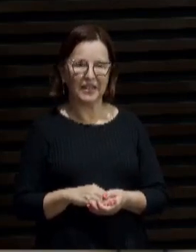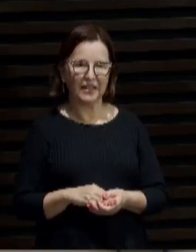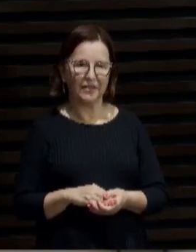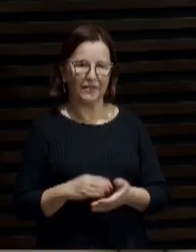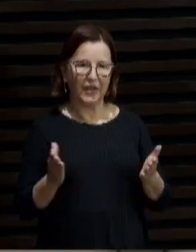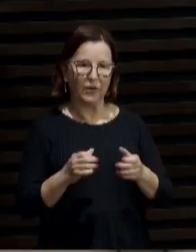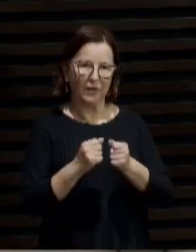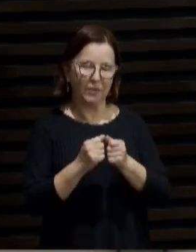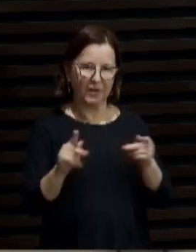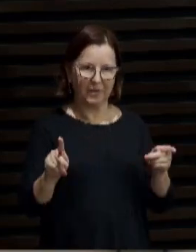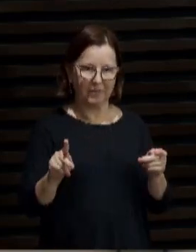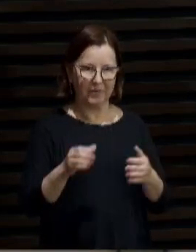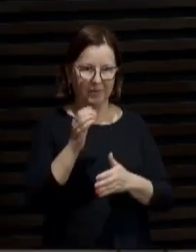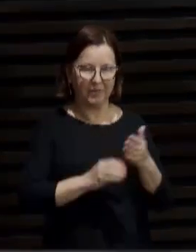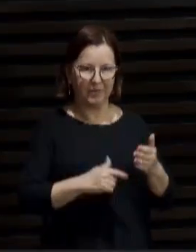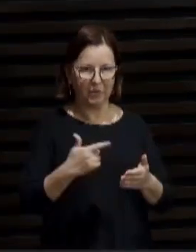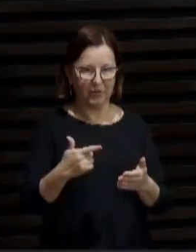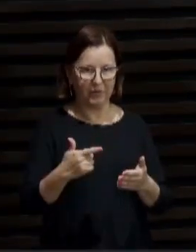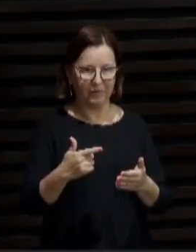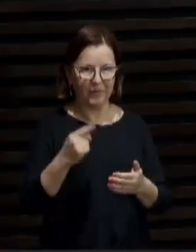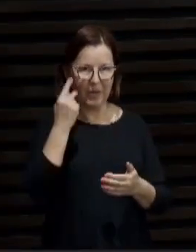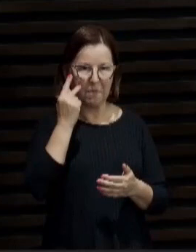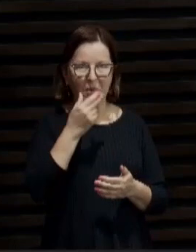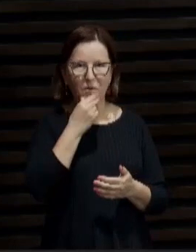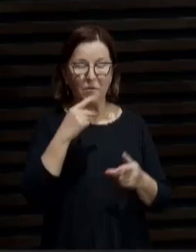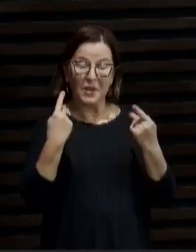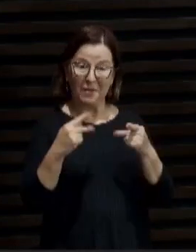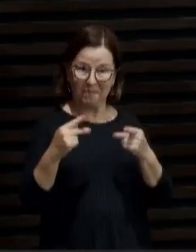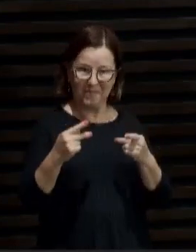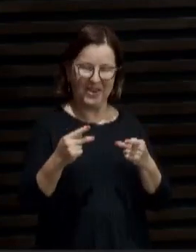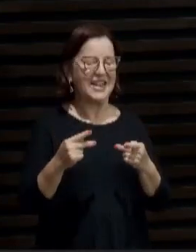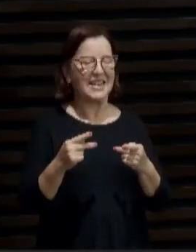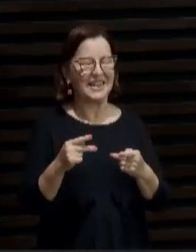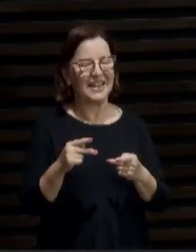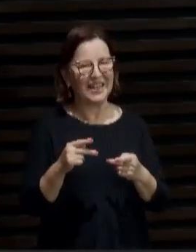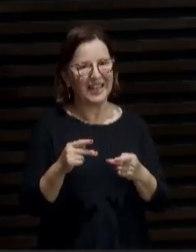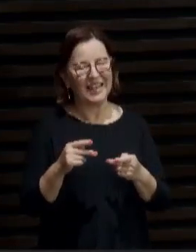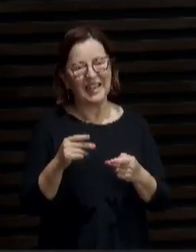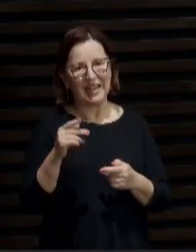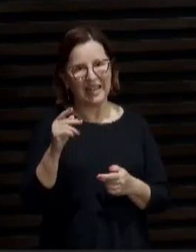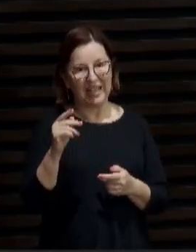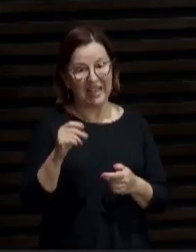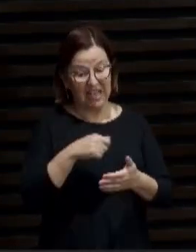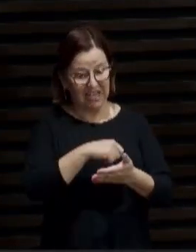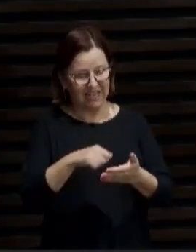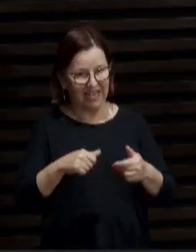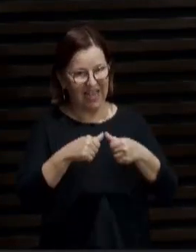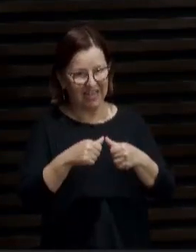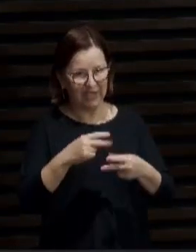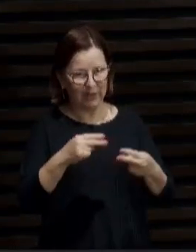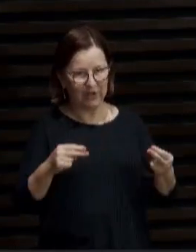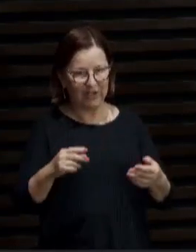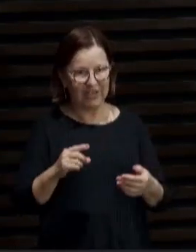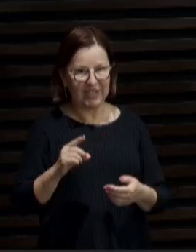bastante vigor. Ao anjo da igreja em Pérgamo escreve: estas coisas diz aquele